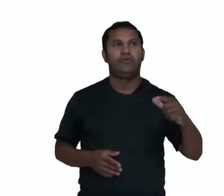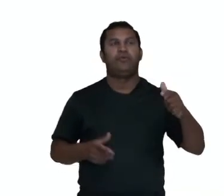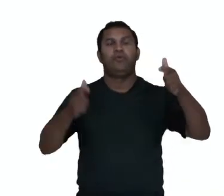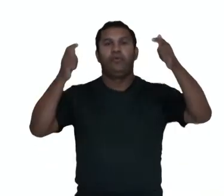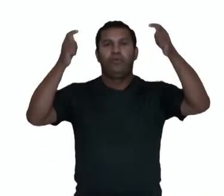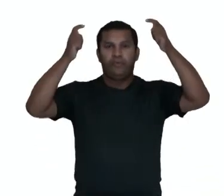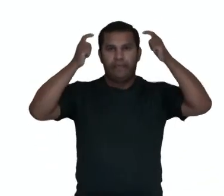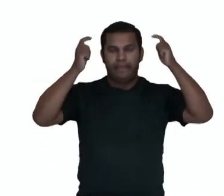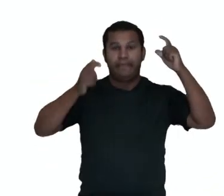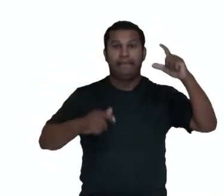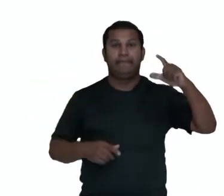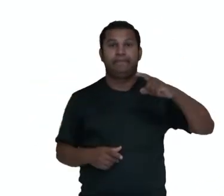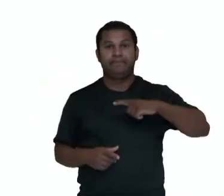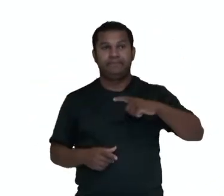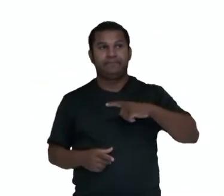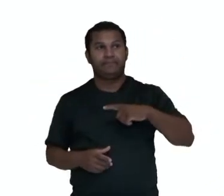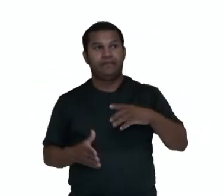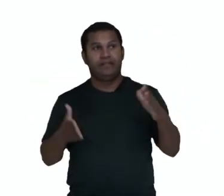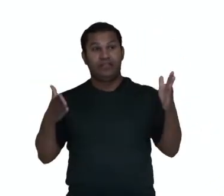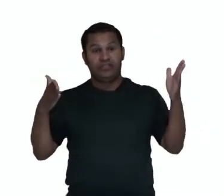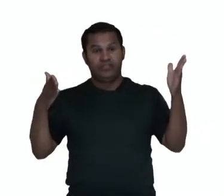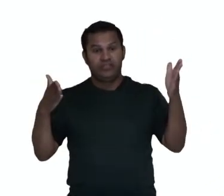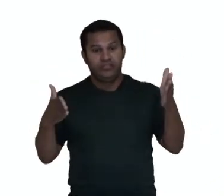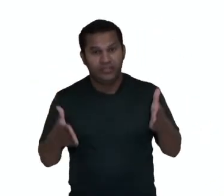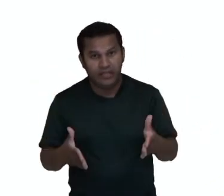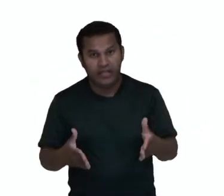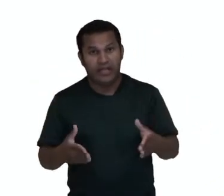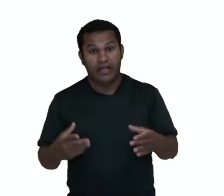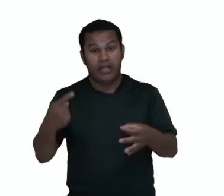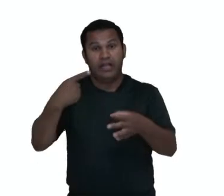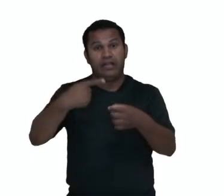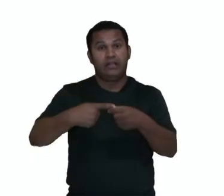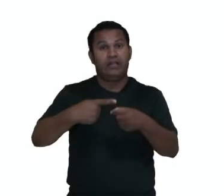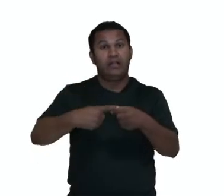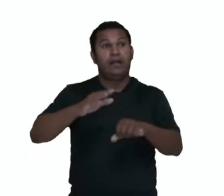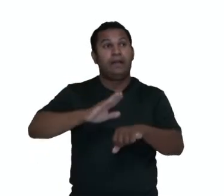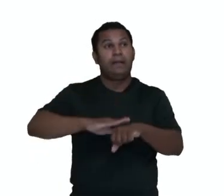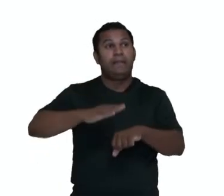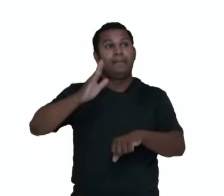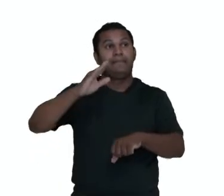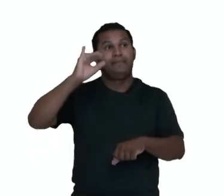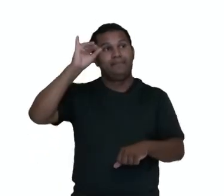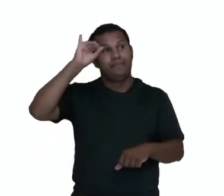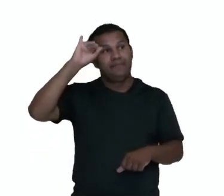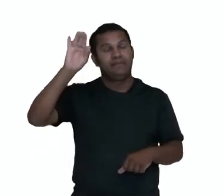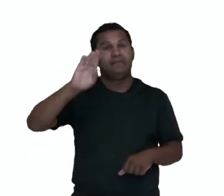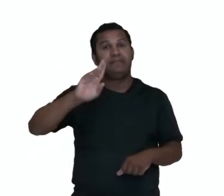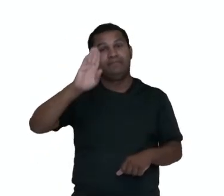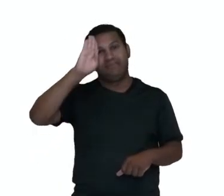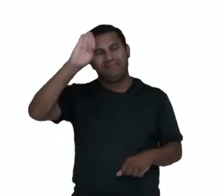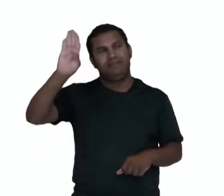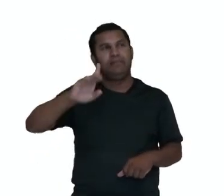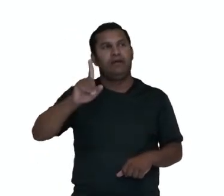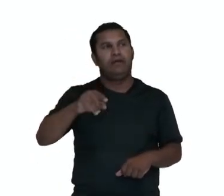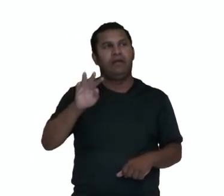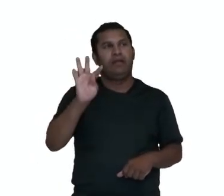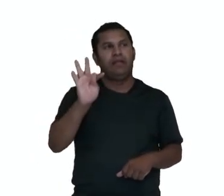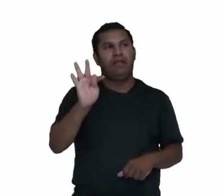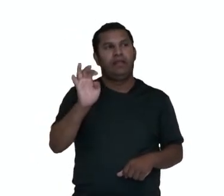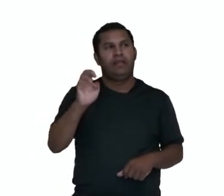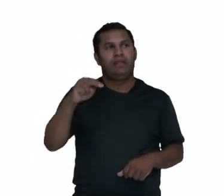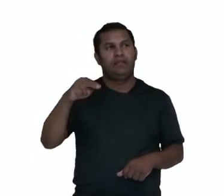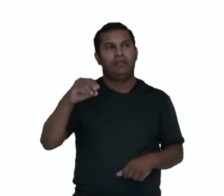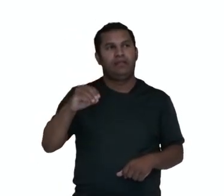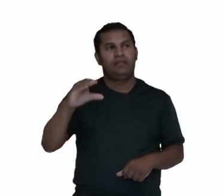eles conquistaram a principal cidade asteca, que era a cidade de Tenochtitlan, em 1521,